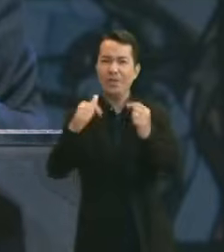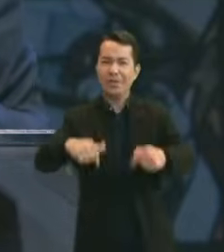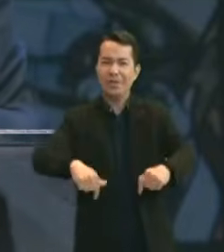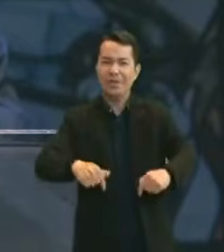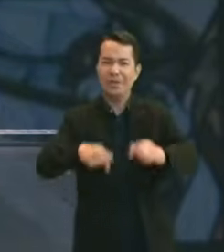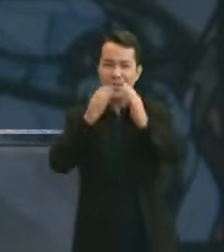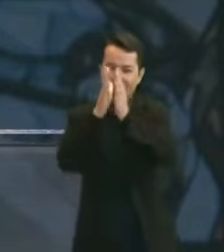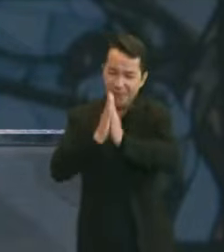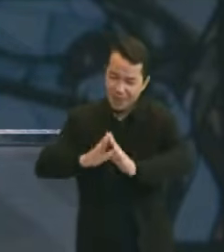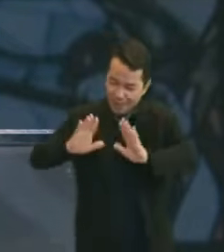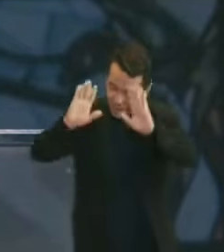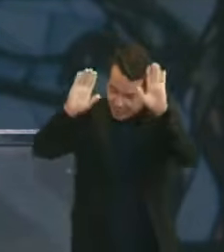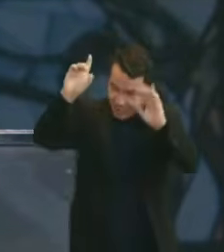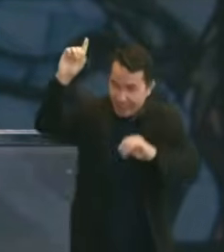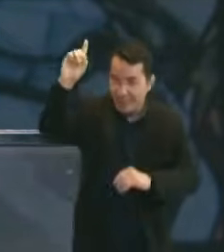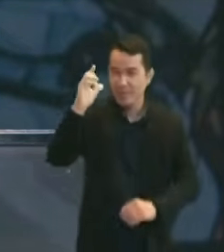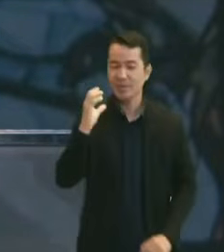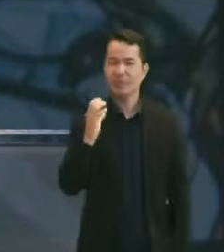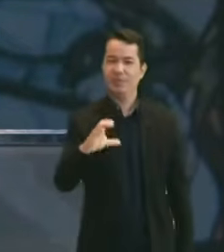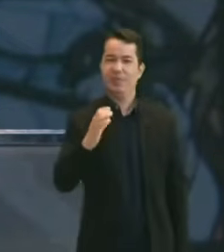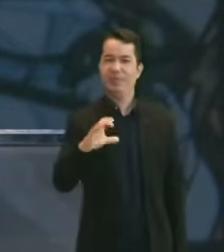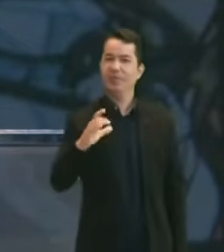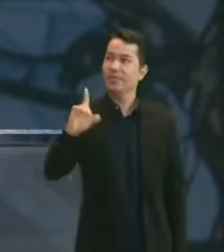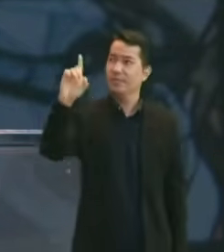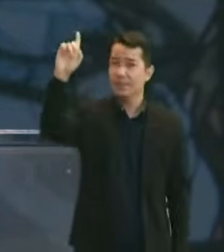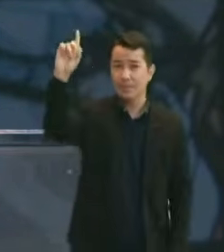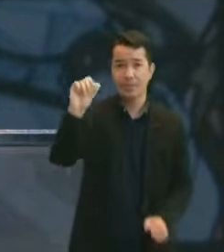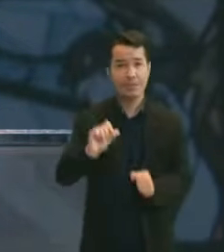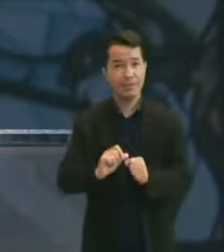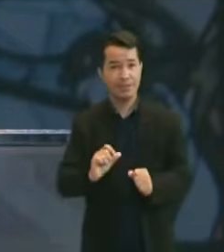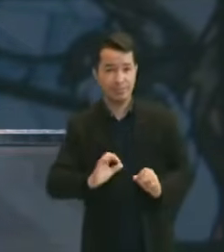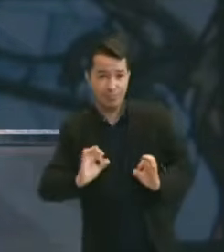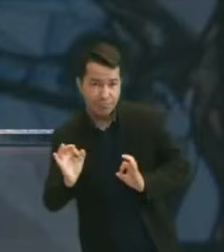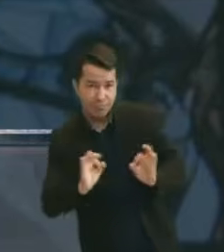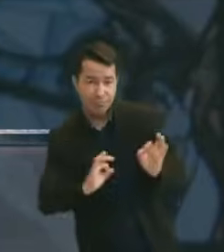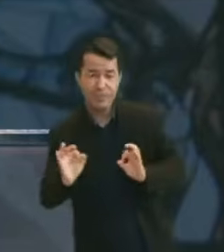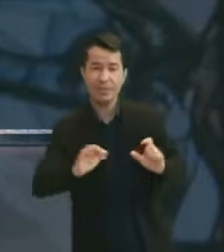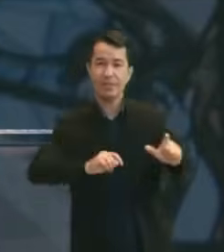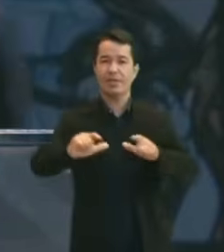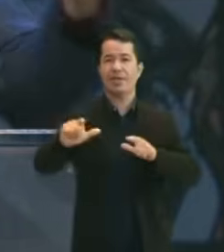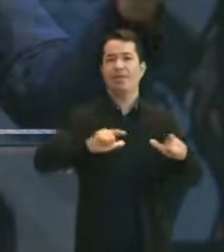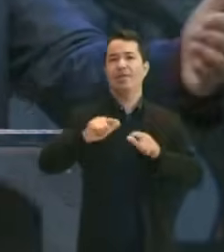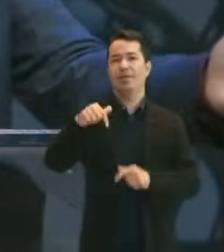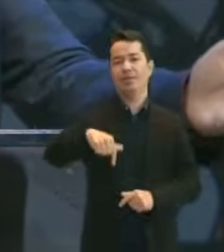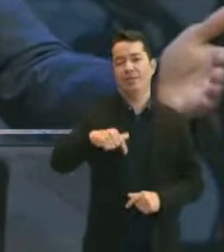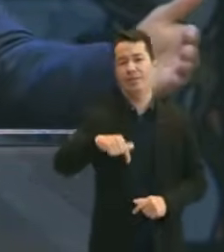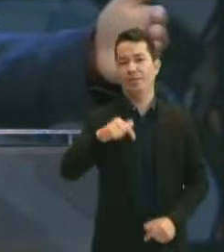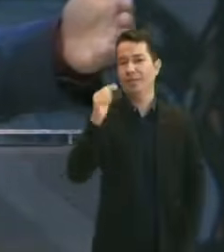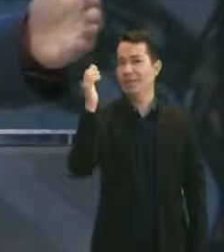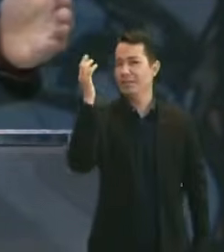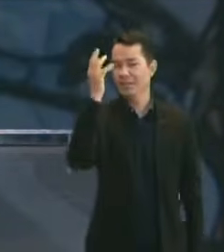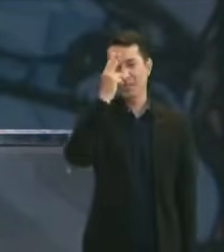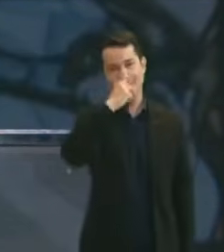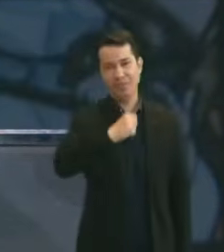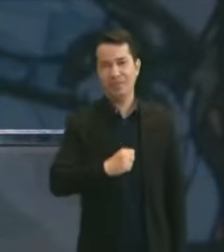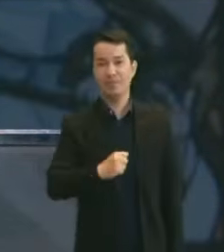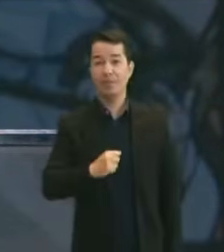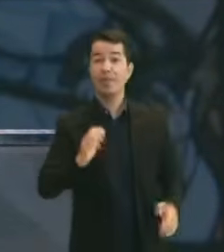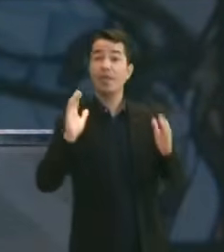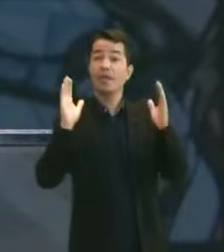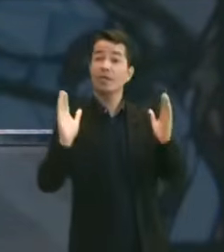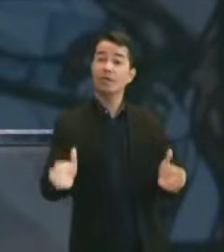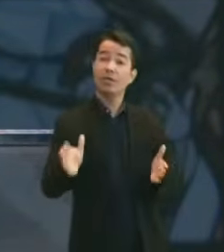Curitiba? Isso é o que Deus está fazendo na dinâmica da nossa igreja nesse acolhimento. E nós já começamos o ano